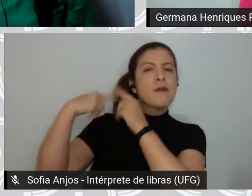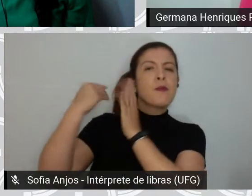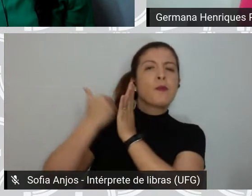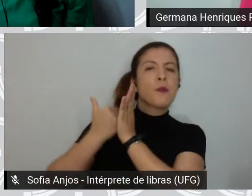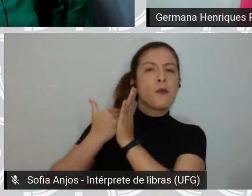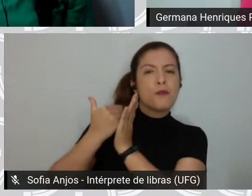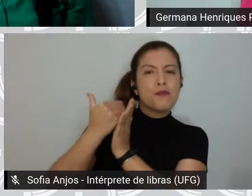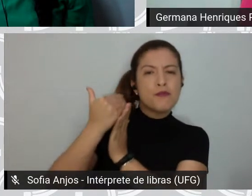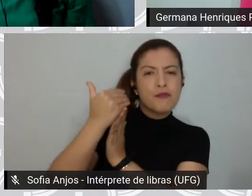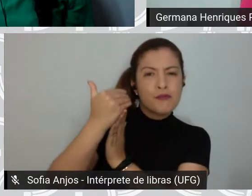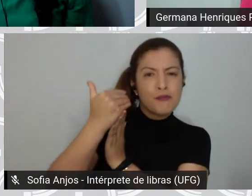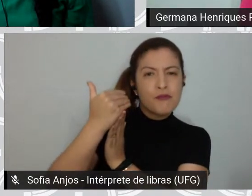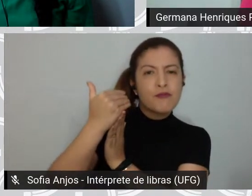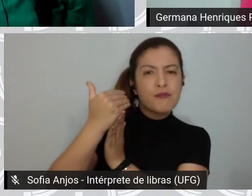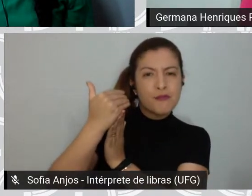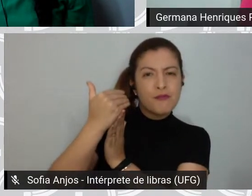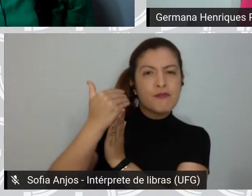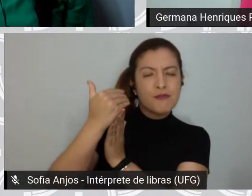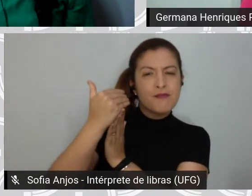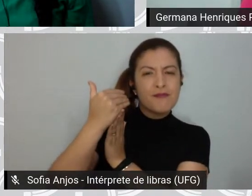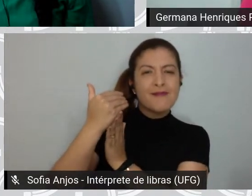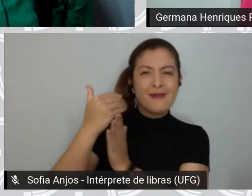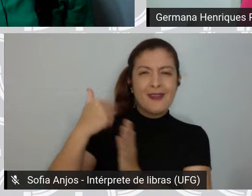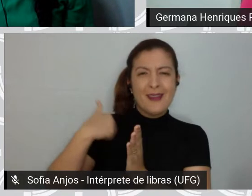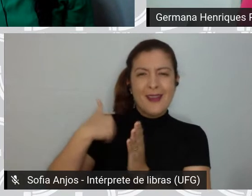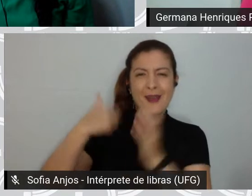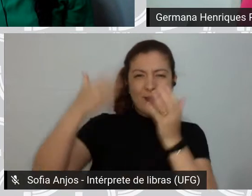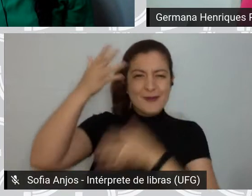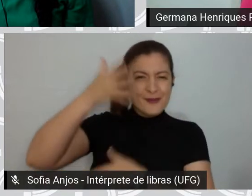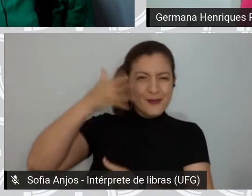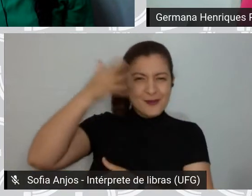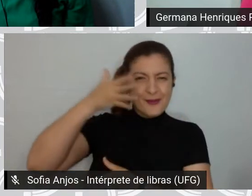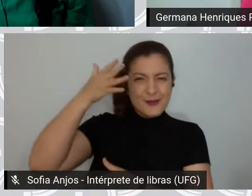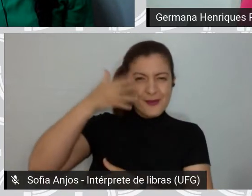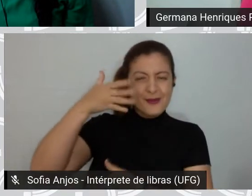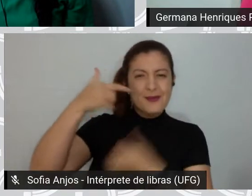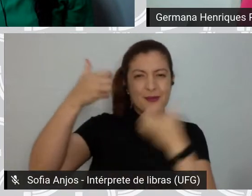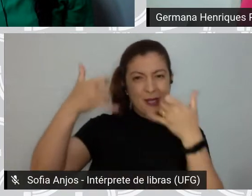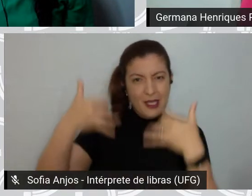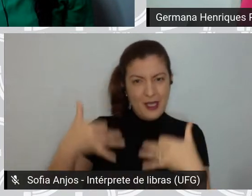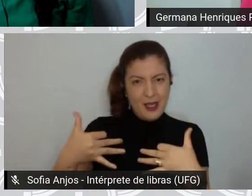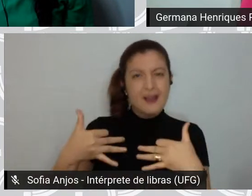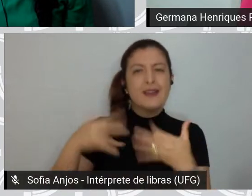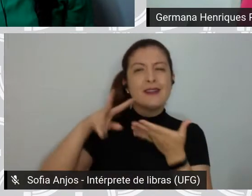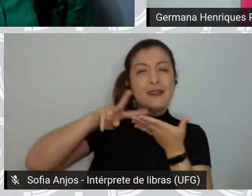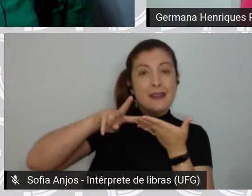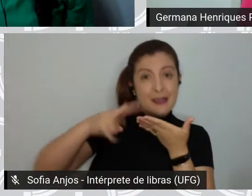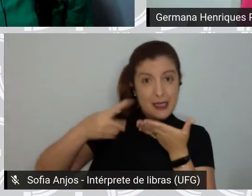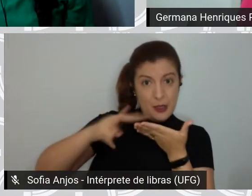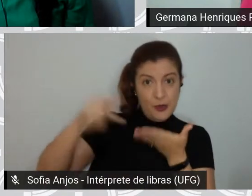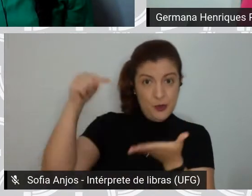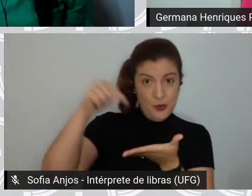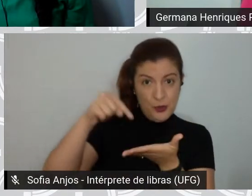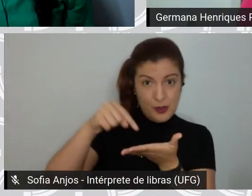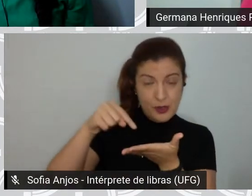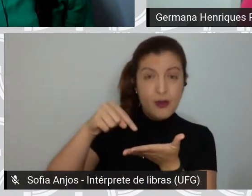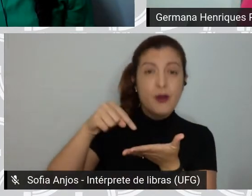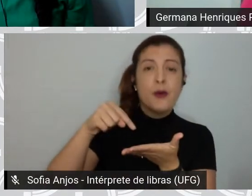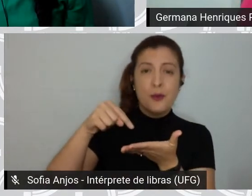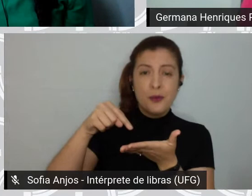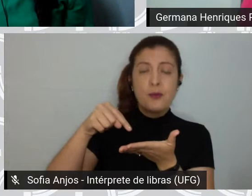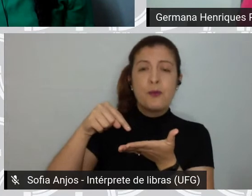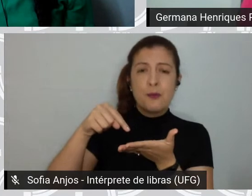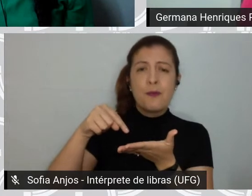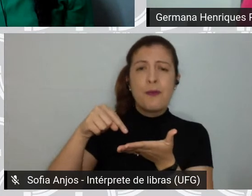dessa fala, né? Que a tradução está sempre em busca do seu próprio